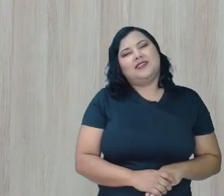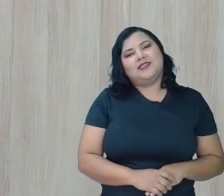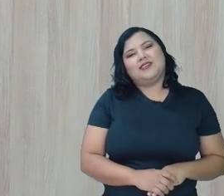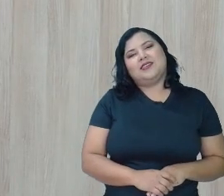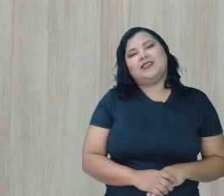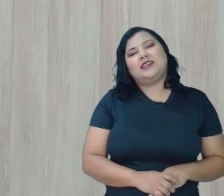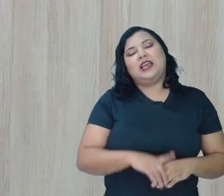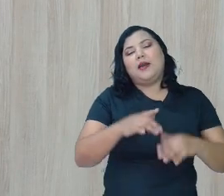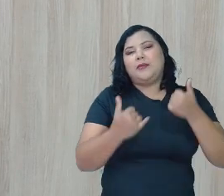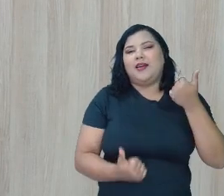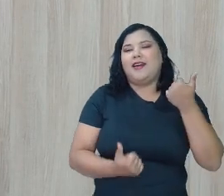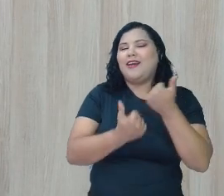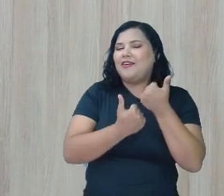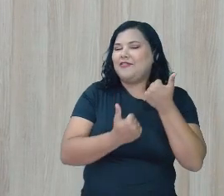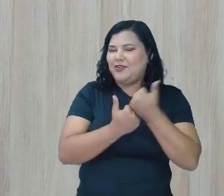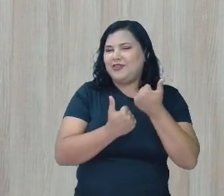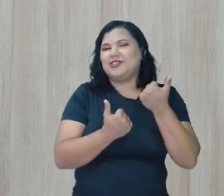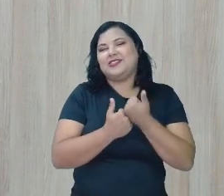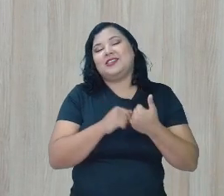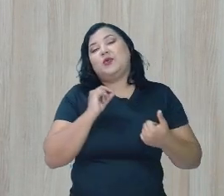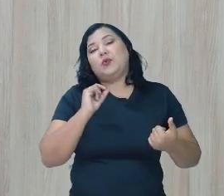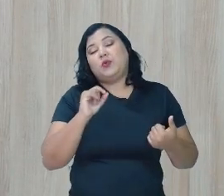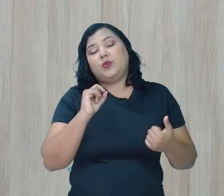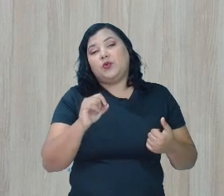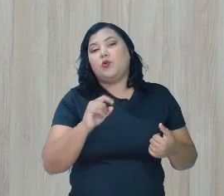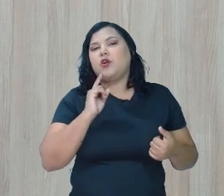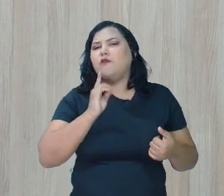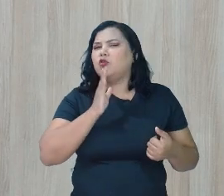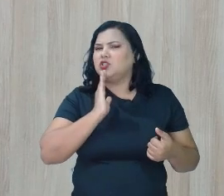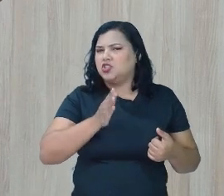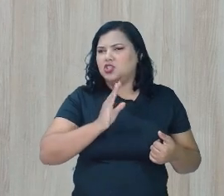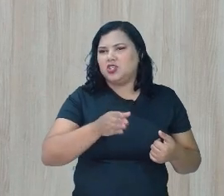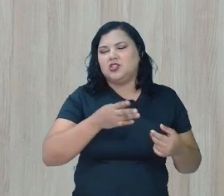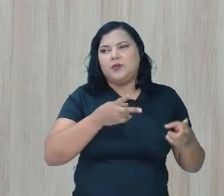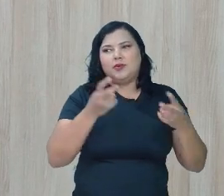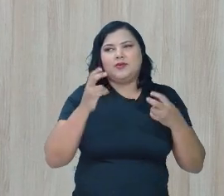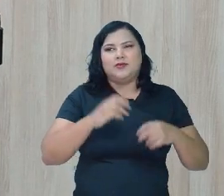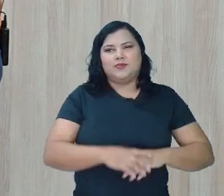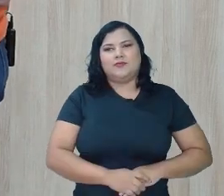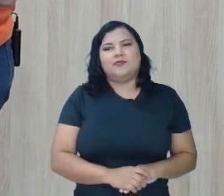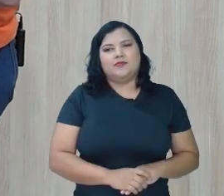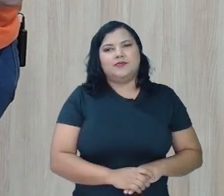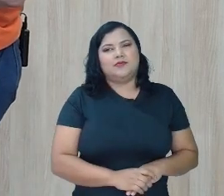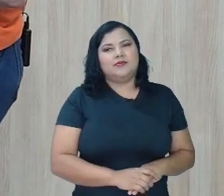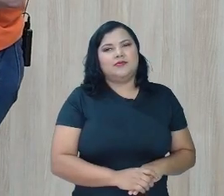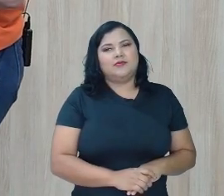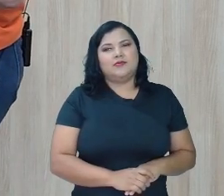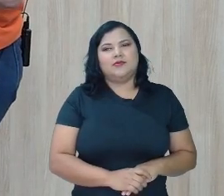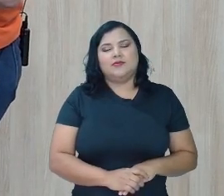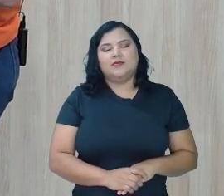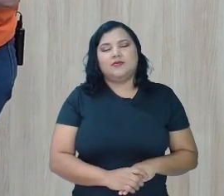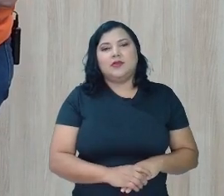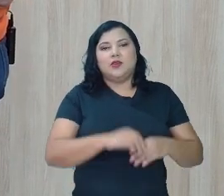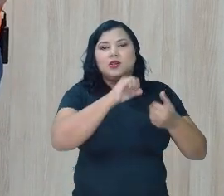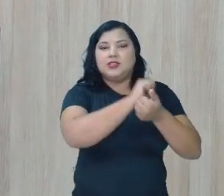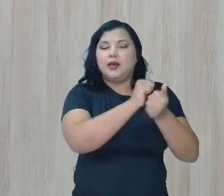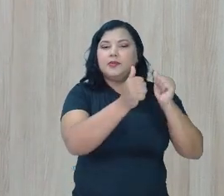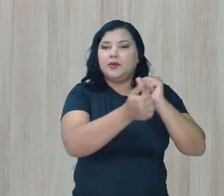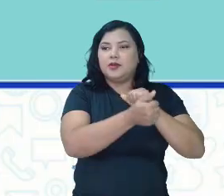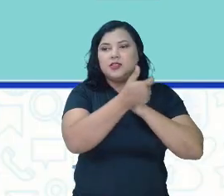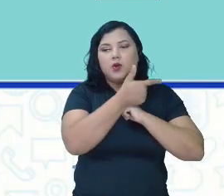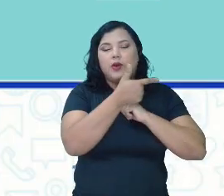para reforçar o que vocês estão ouvindo. As adaptações para